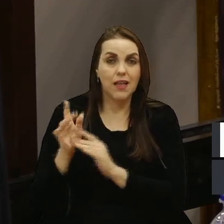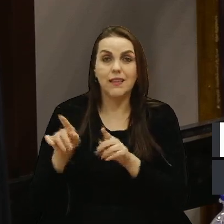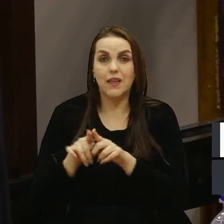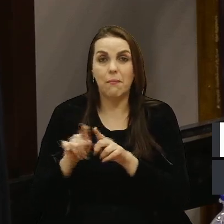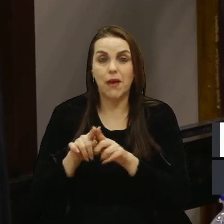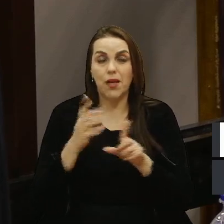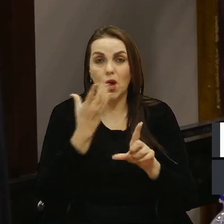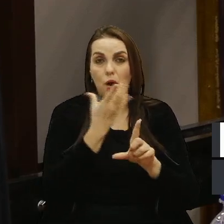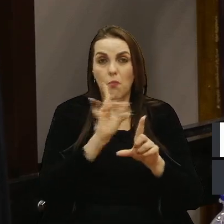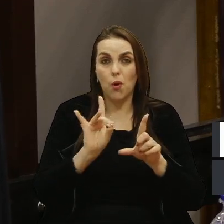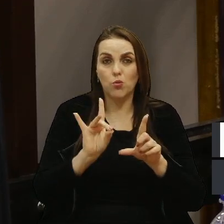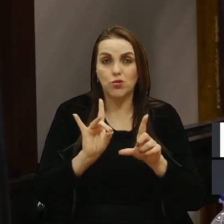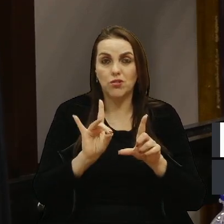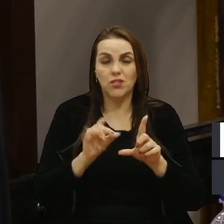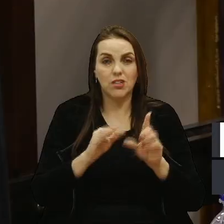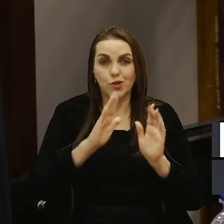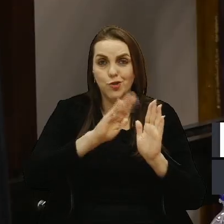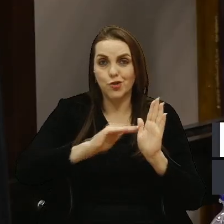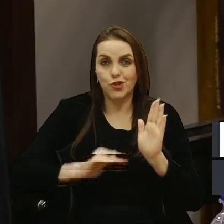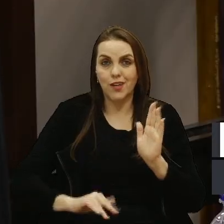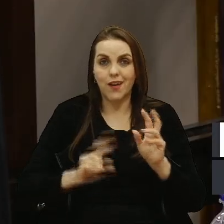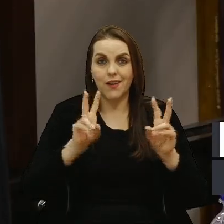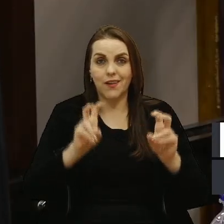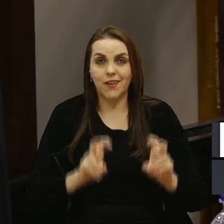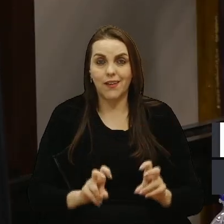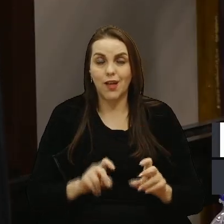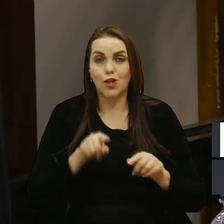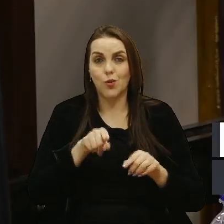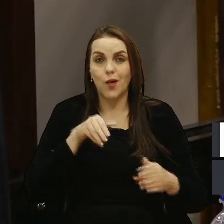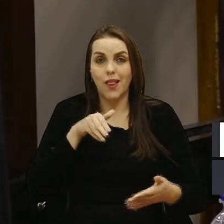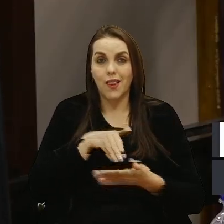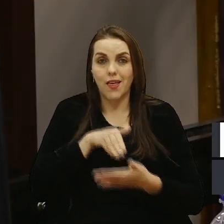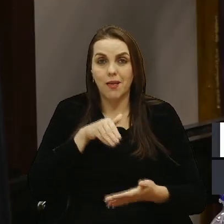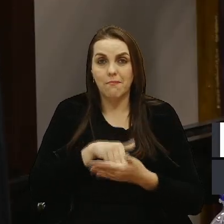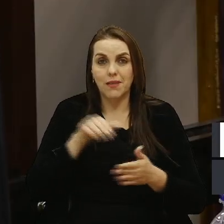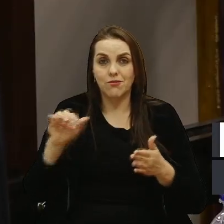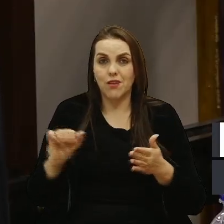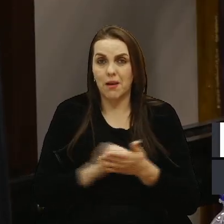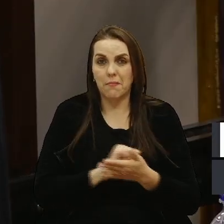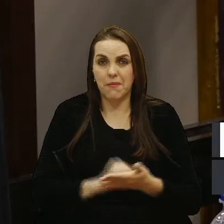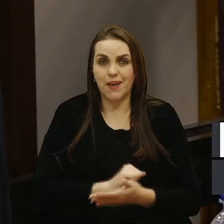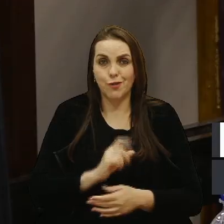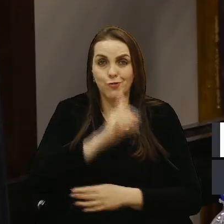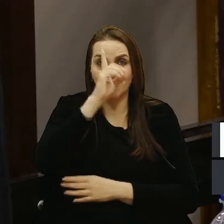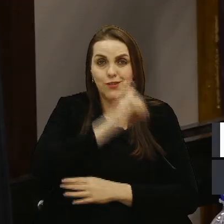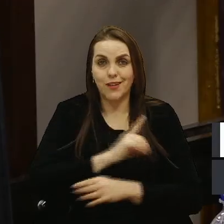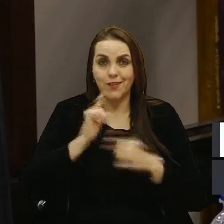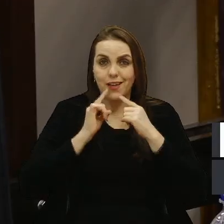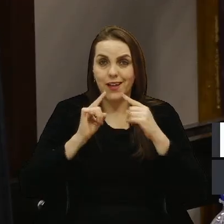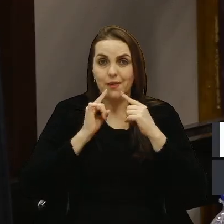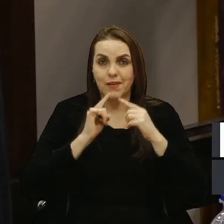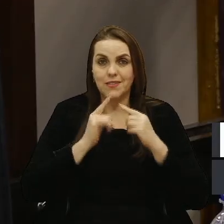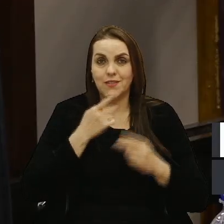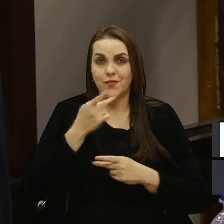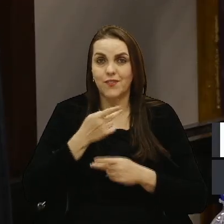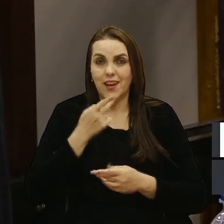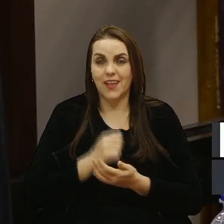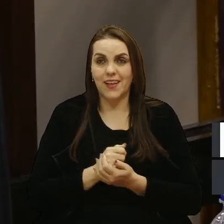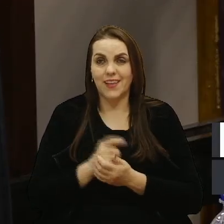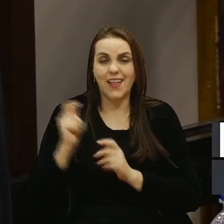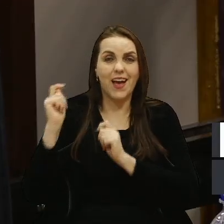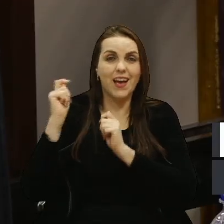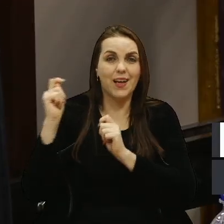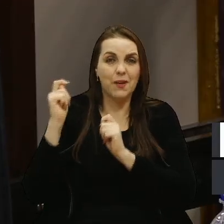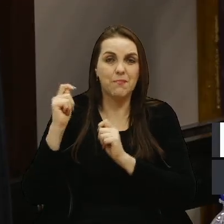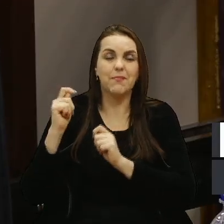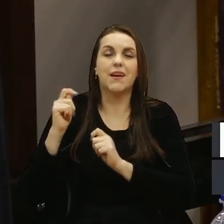retirar os comentários de uma publicação, tu acaba cerceando o direito das pessoas de reclamar, de falar, né? E depois não adianta. Na campanha eles ouvem todo mundo,